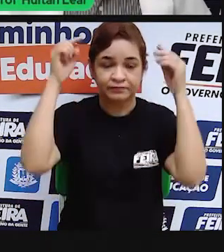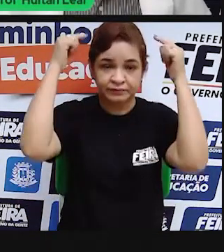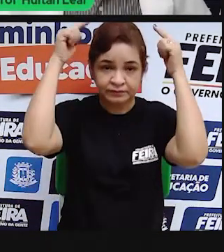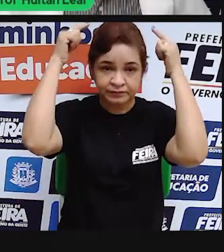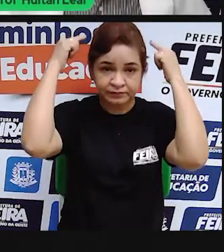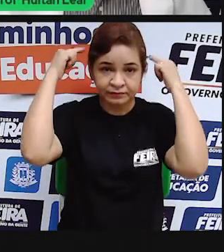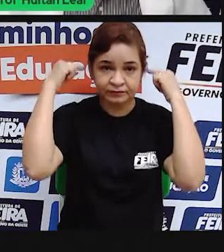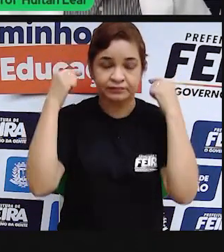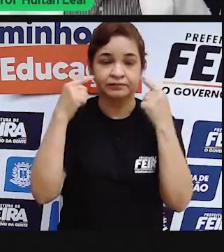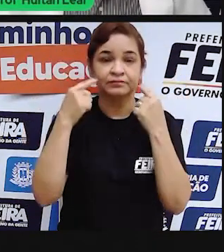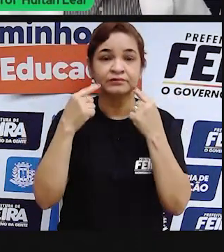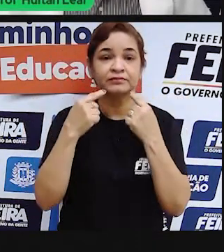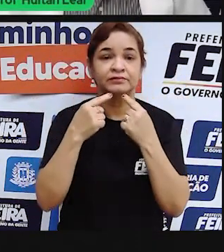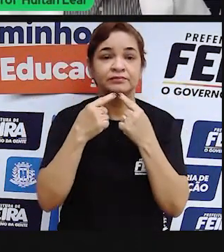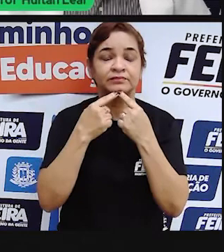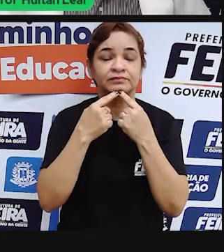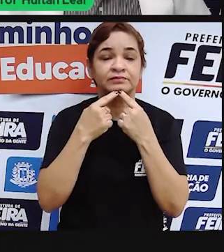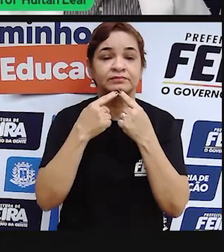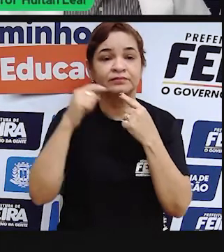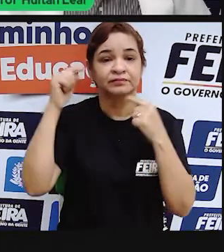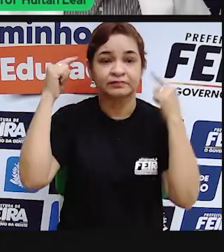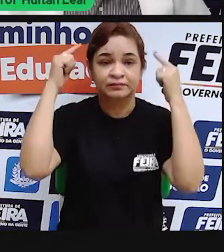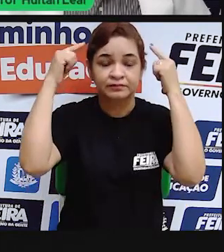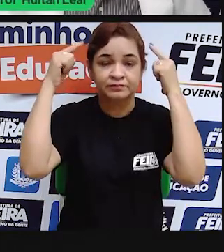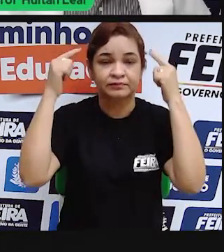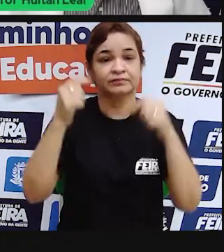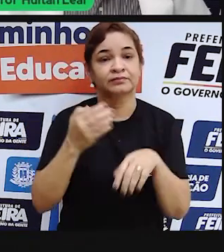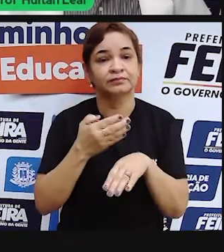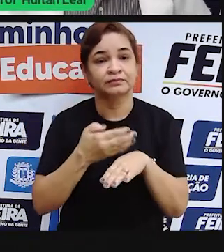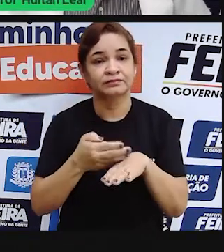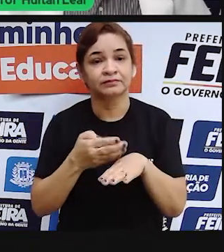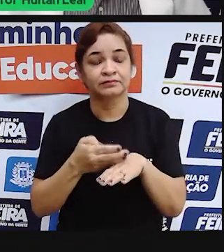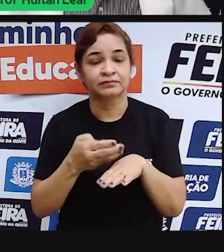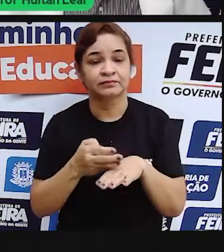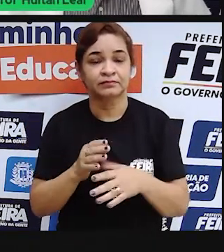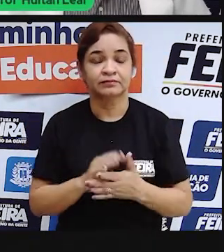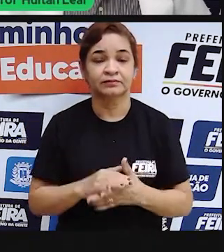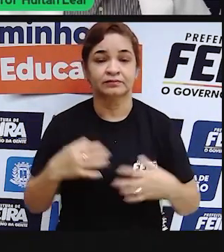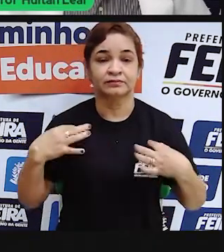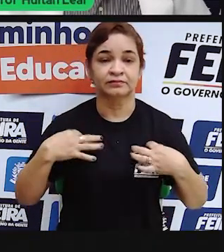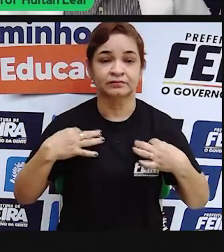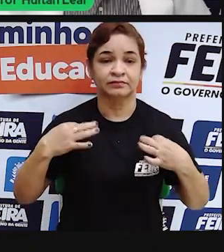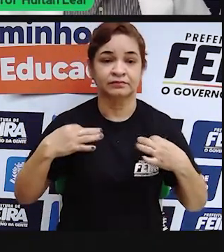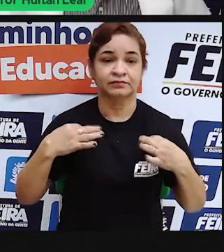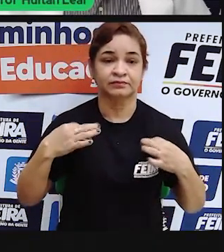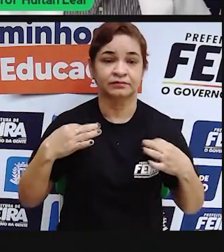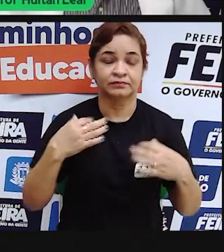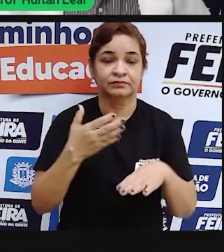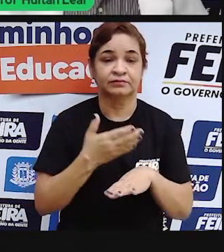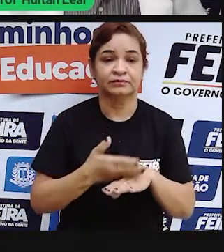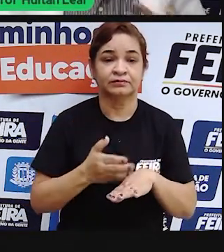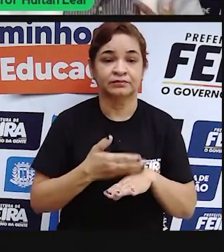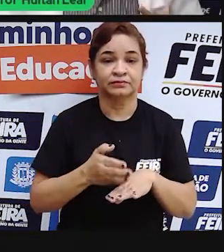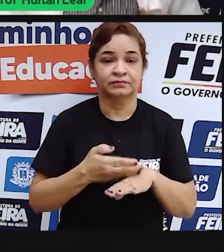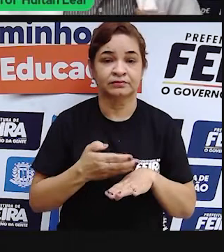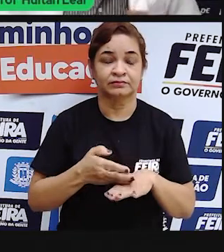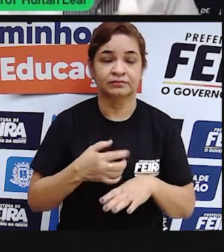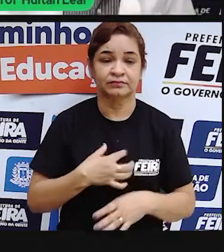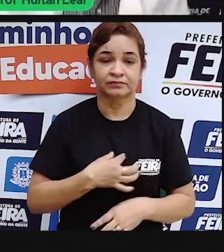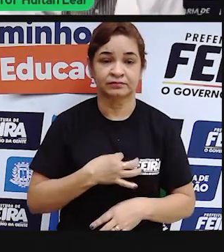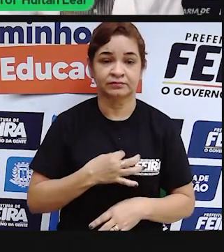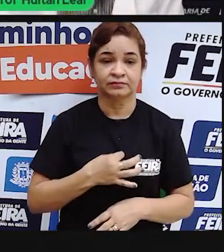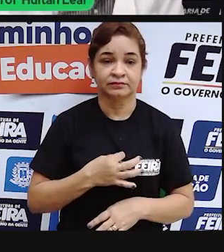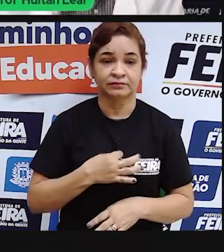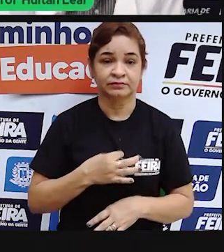e barba crespos, grisalhos. Eu estou trajando um guarda-pó branco sobre